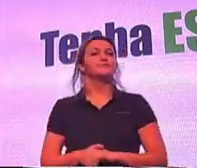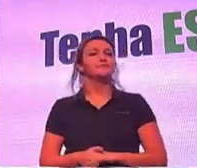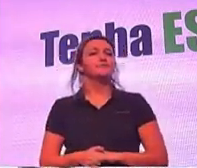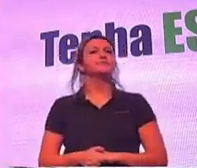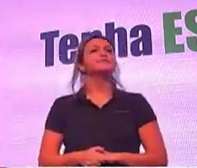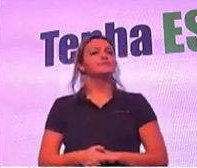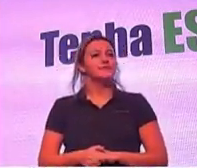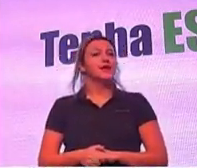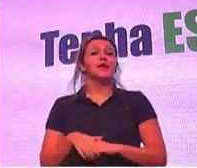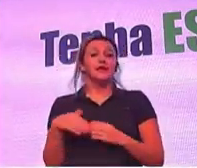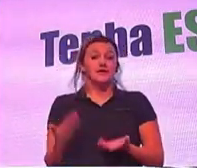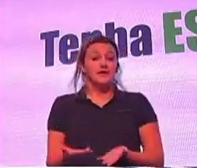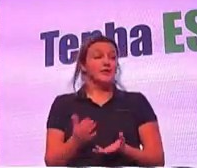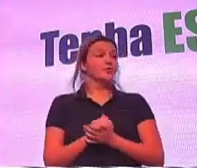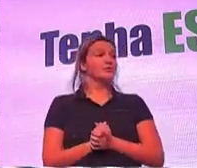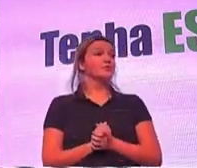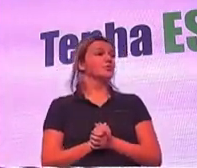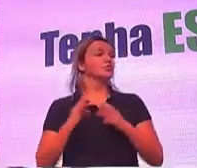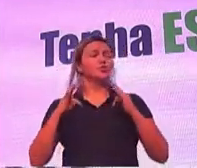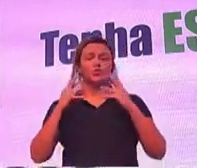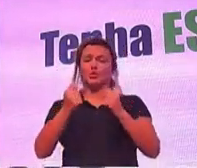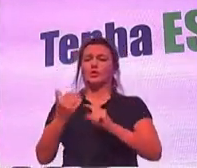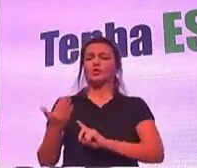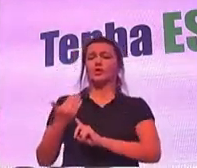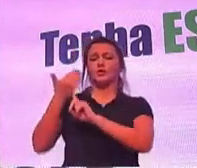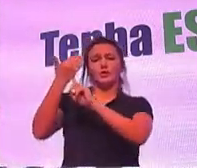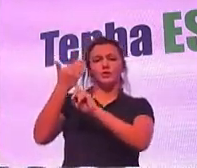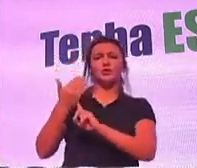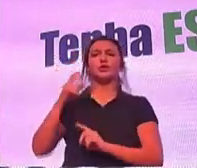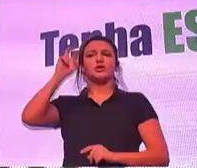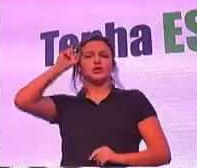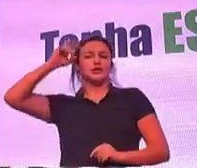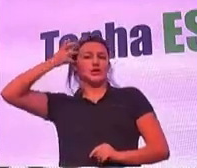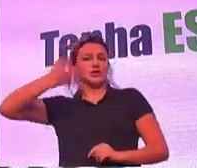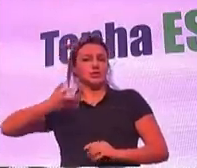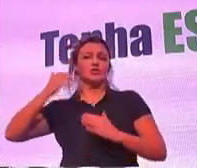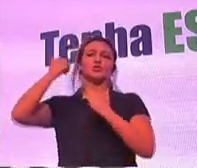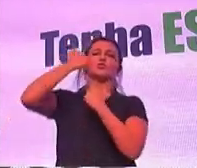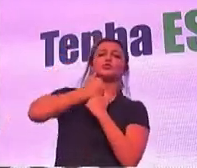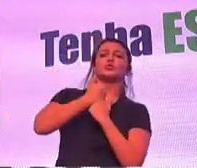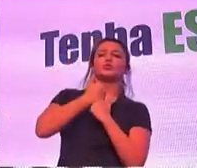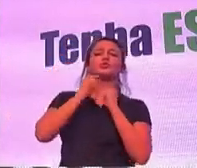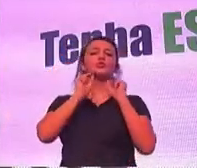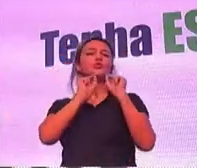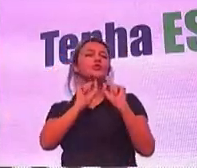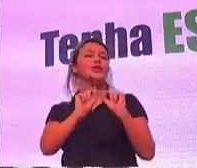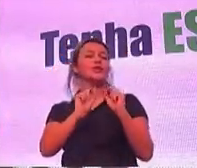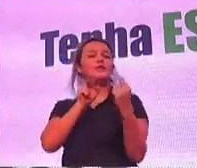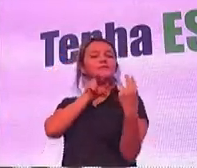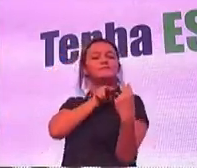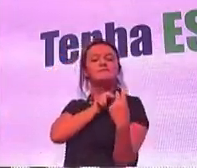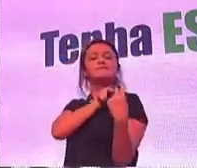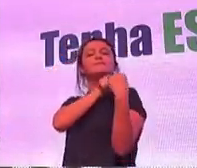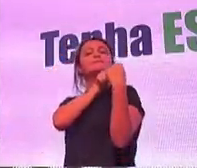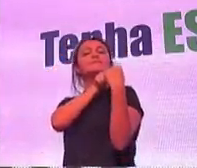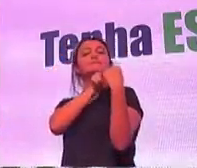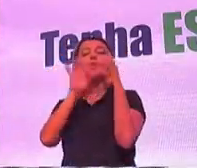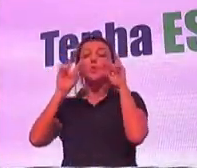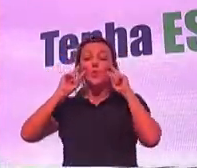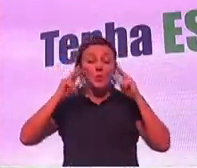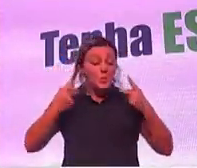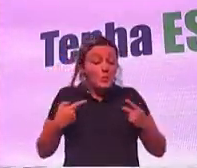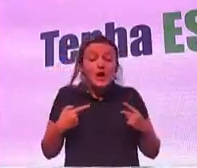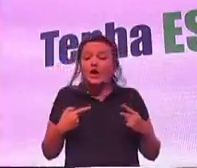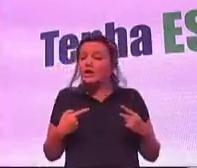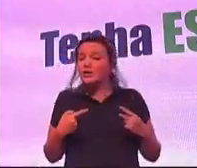de tecnologia, de inteligência artificial, substitui o olho no olho, o ser humano, a